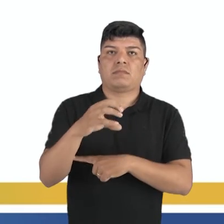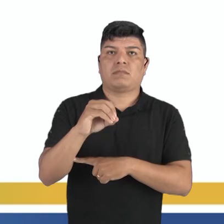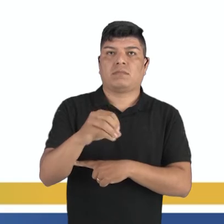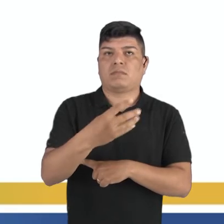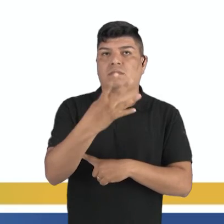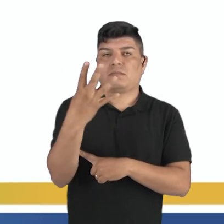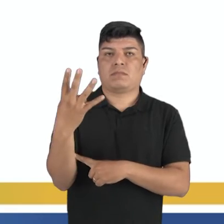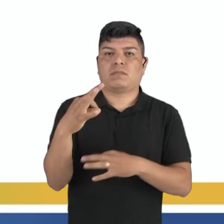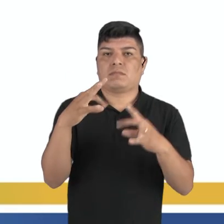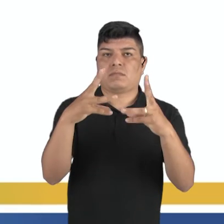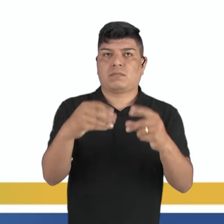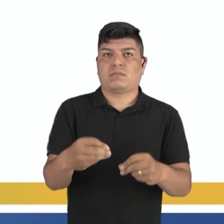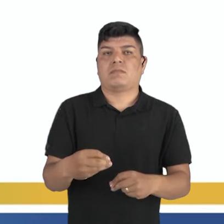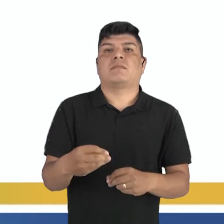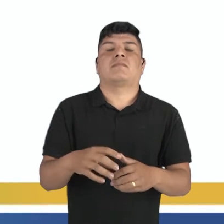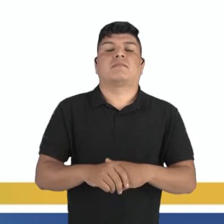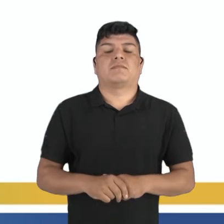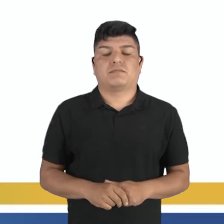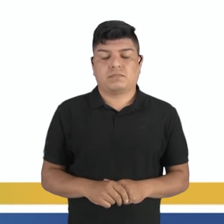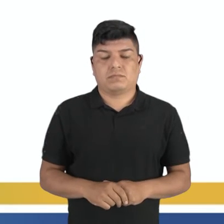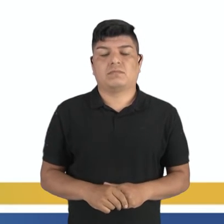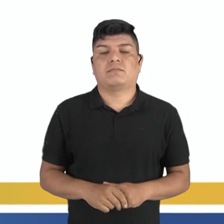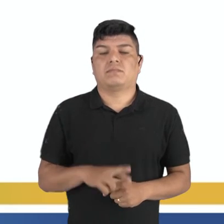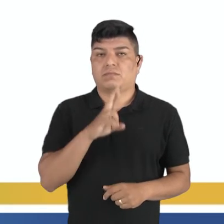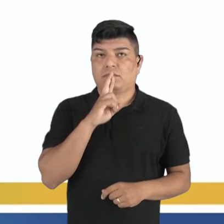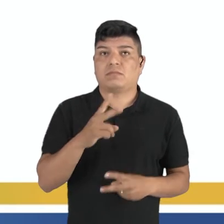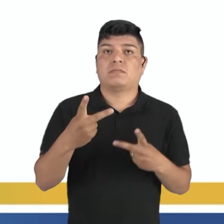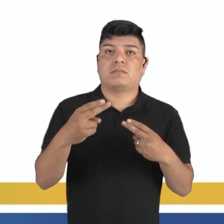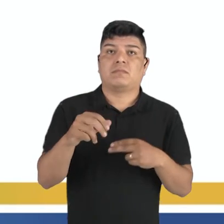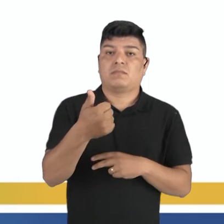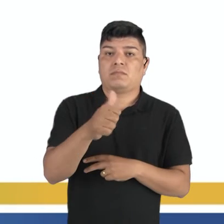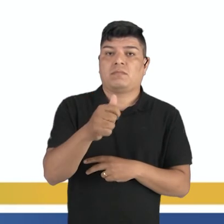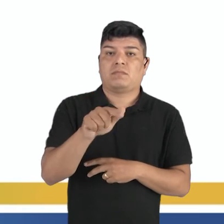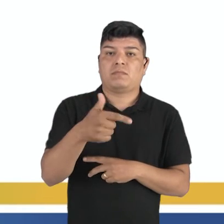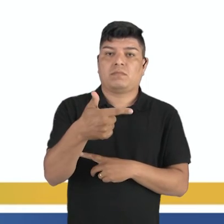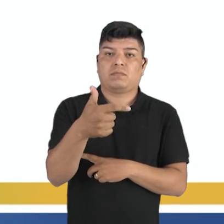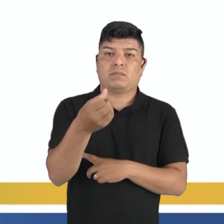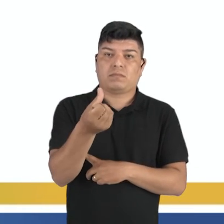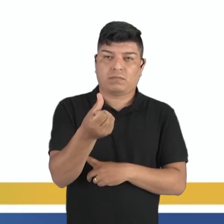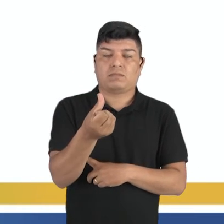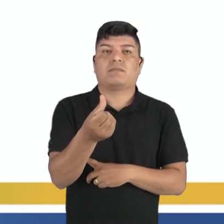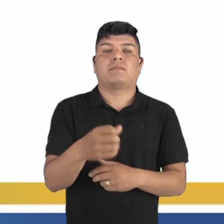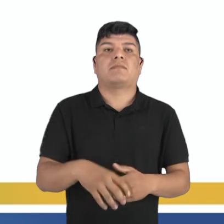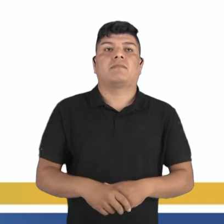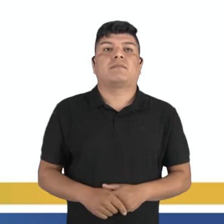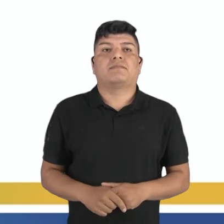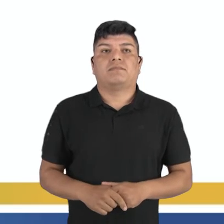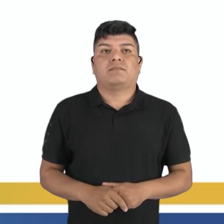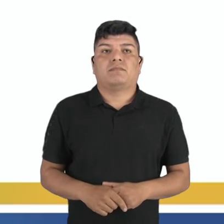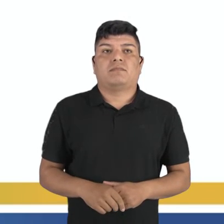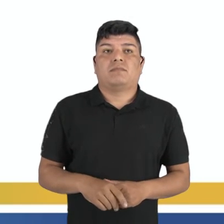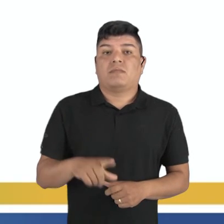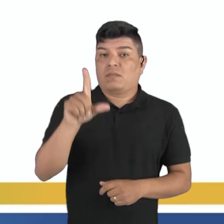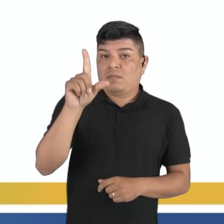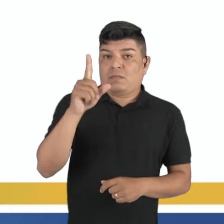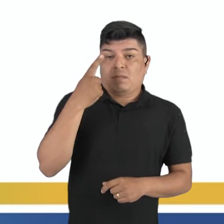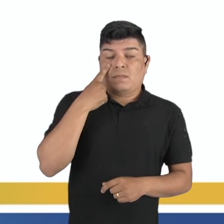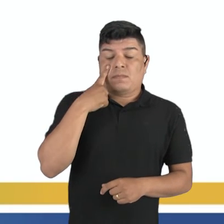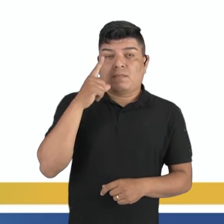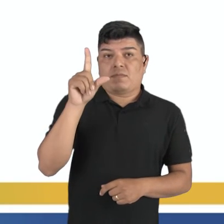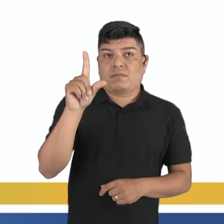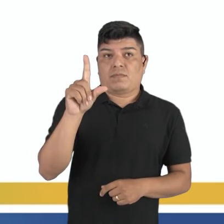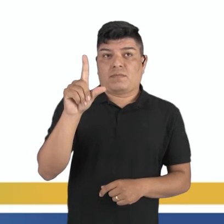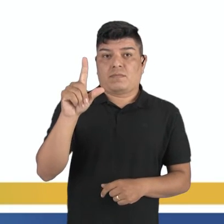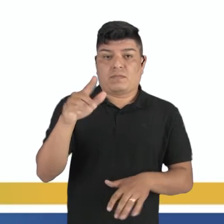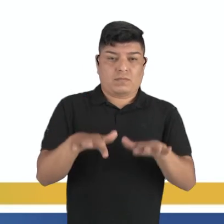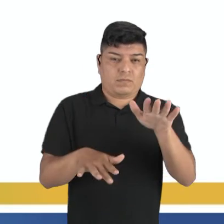pela quantidade total, que é igual a 30, né? Então, nós temos um valor de 11,26, certo? Então, percebam que